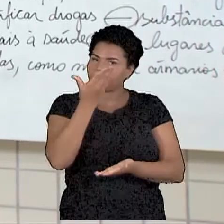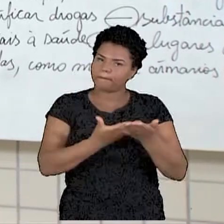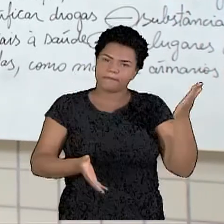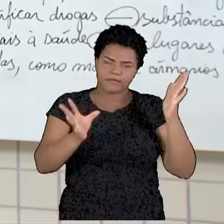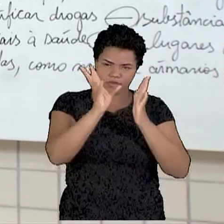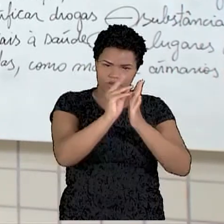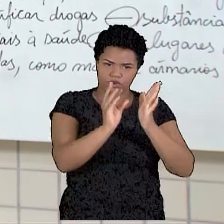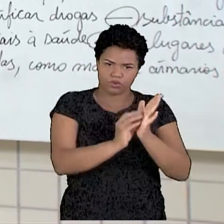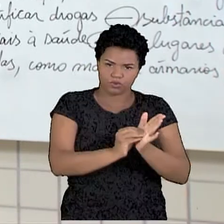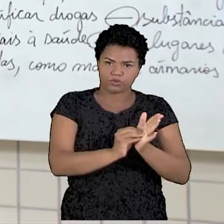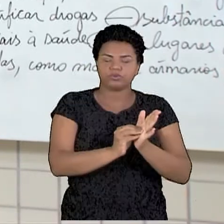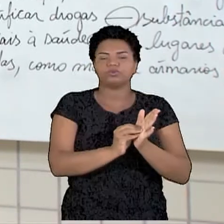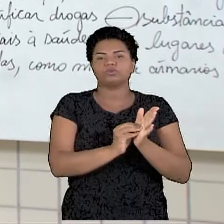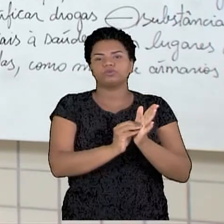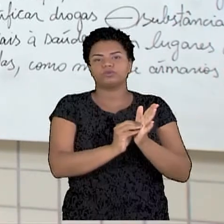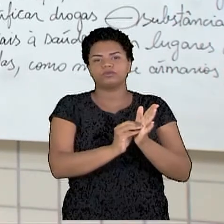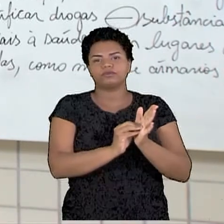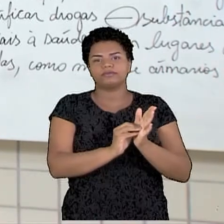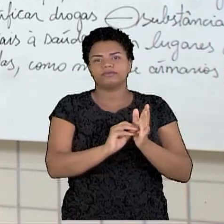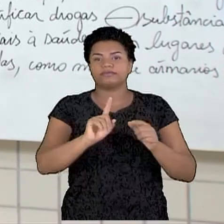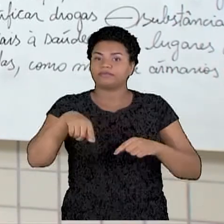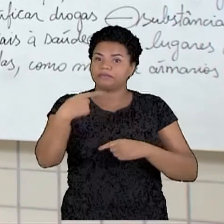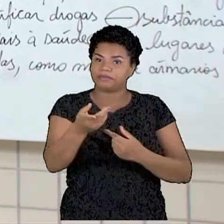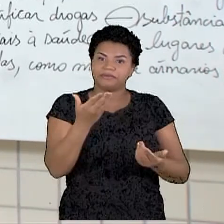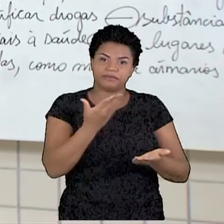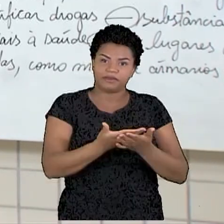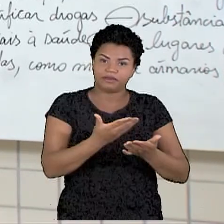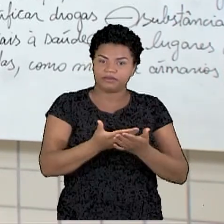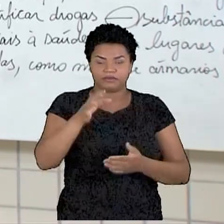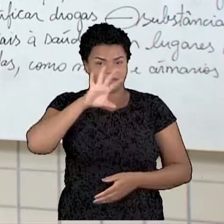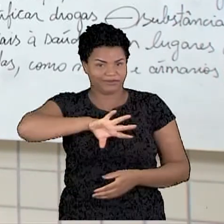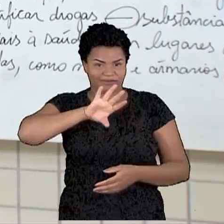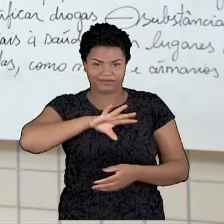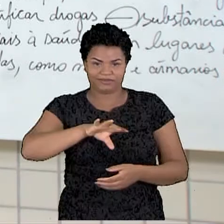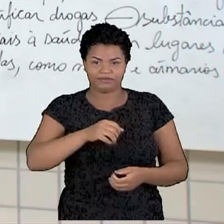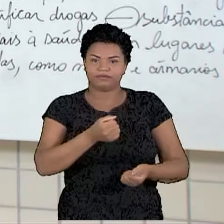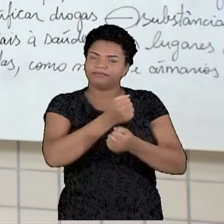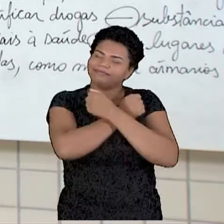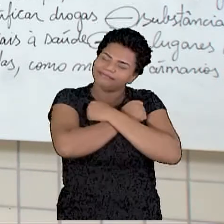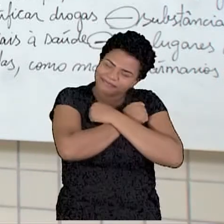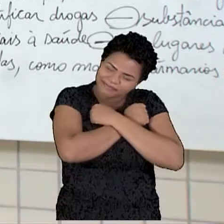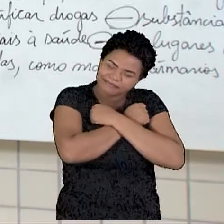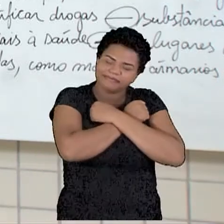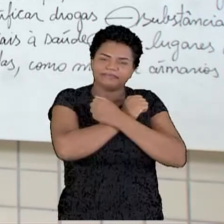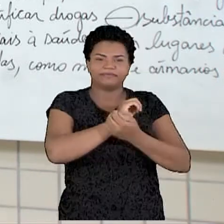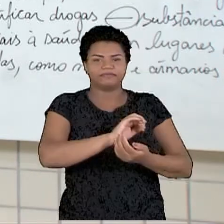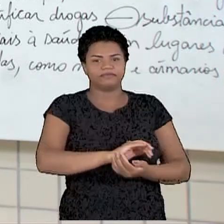conteúdos e até a próxima teleaula de língua portuguesa. Um abraço virtual.